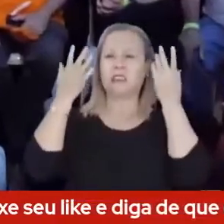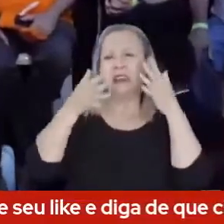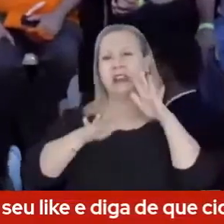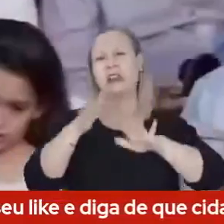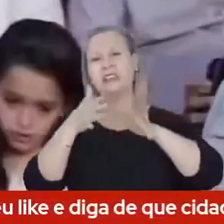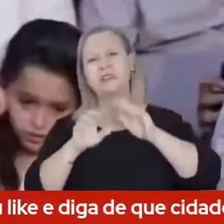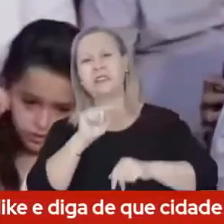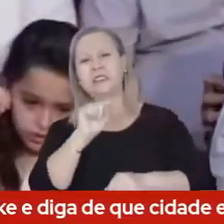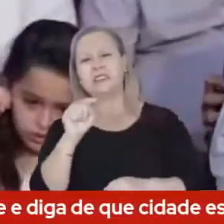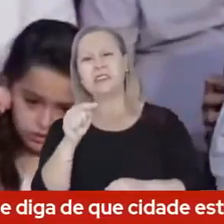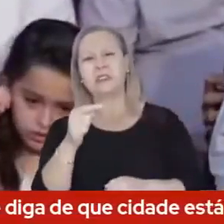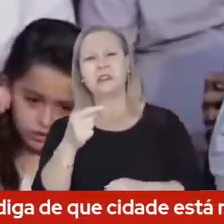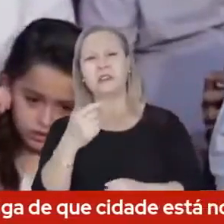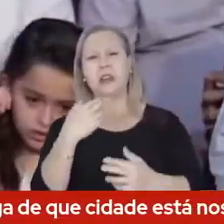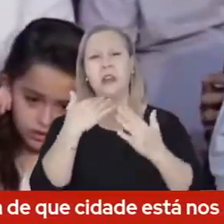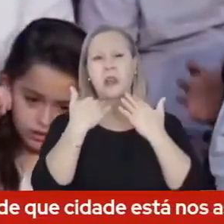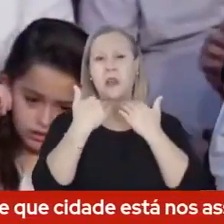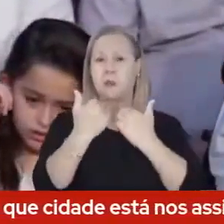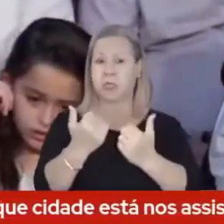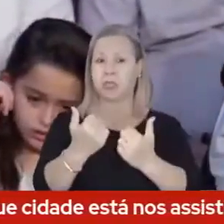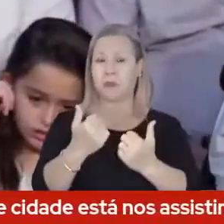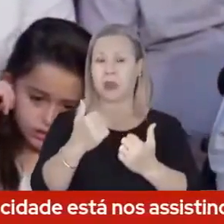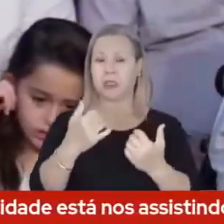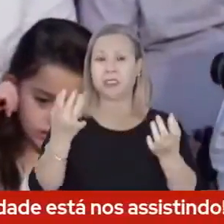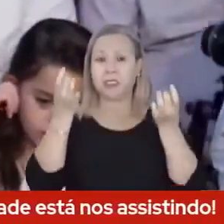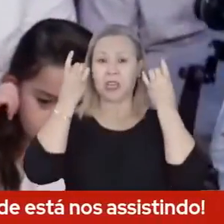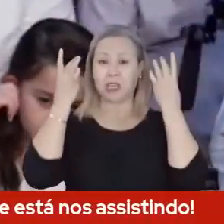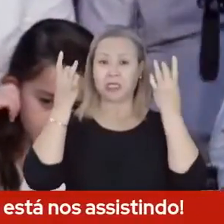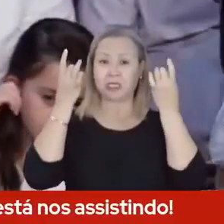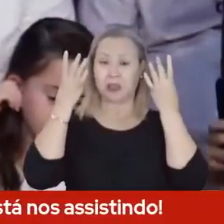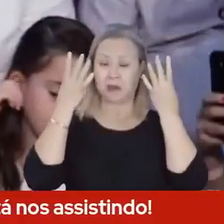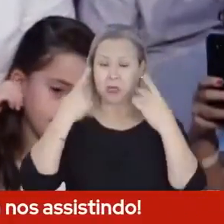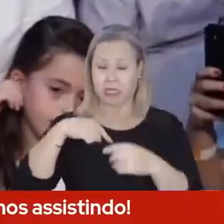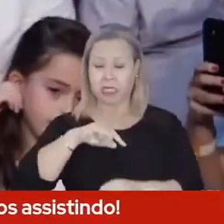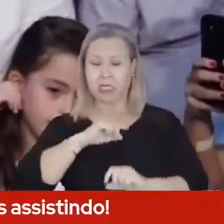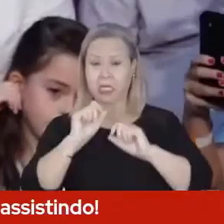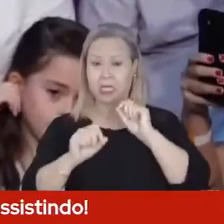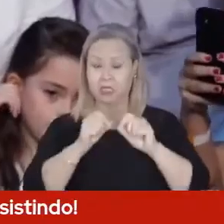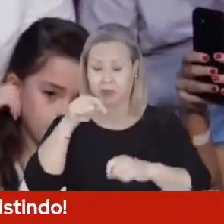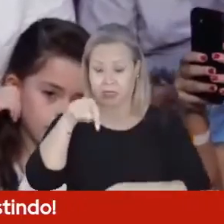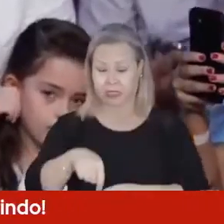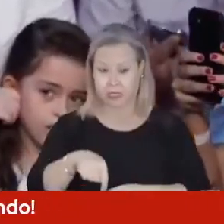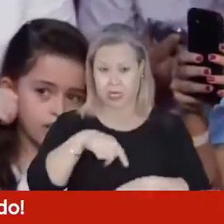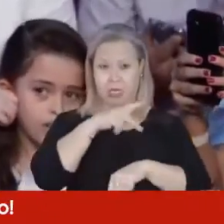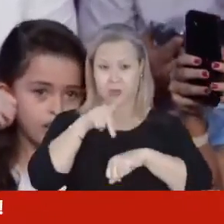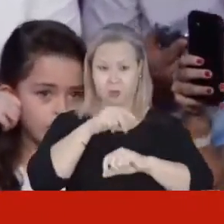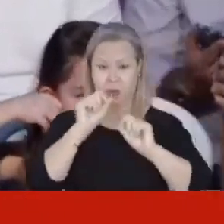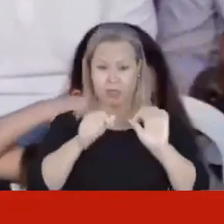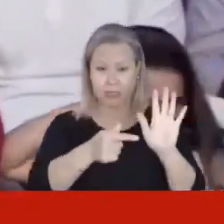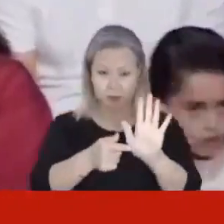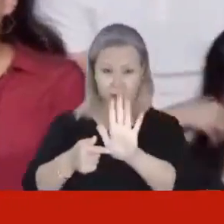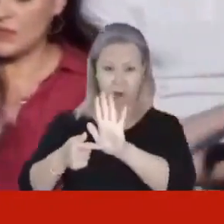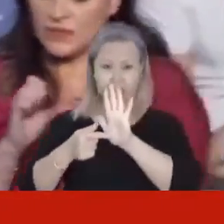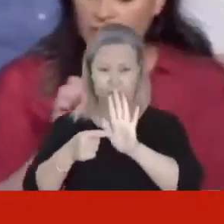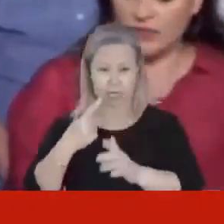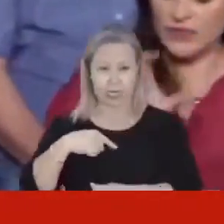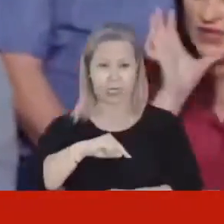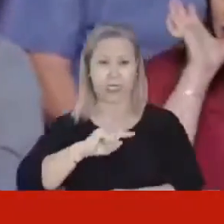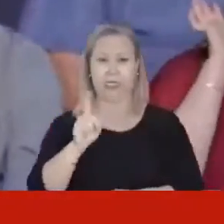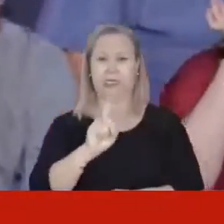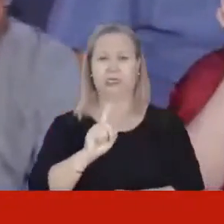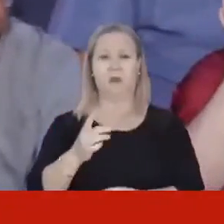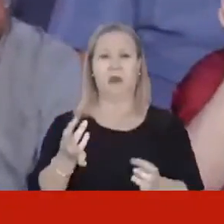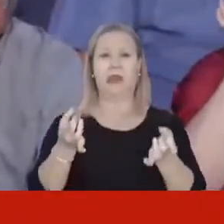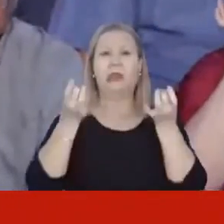chamar de radical. Se a gente quisesse nesse país mostrar que a gente não é radical,